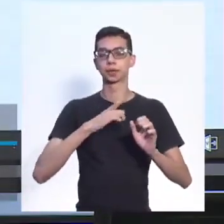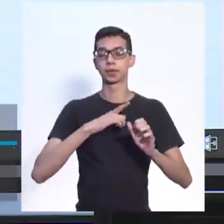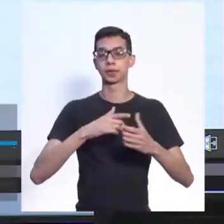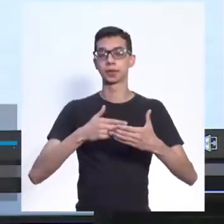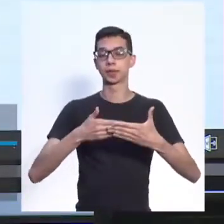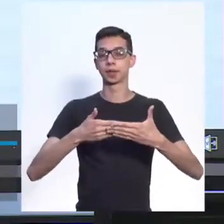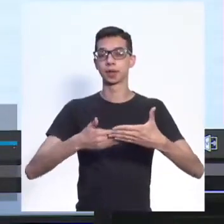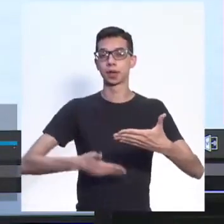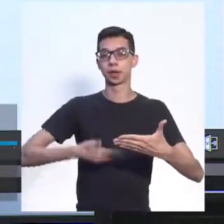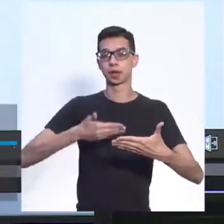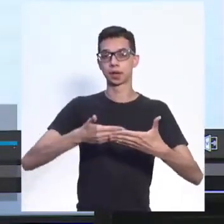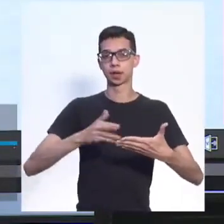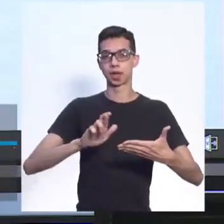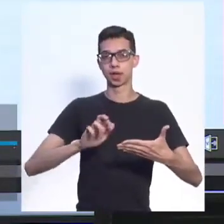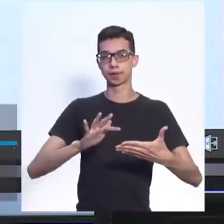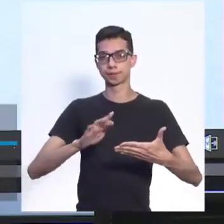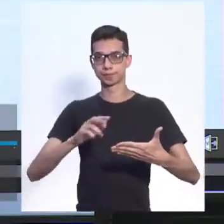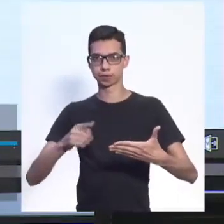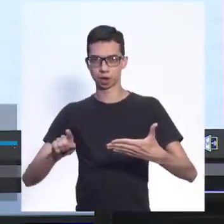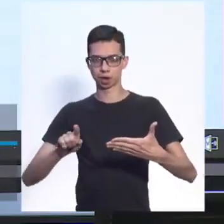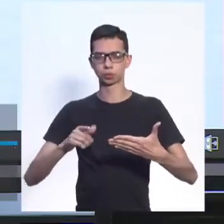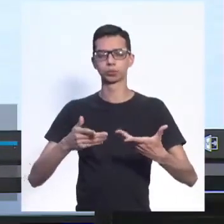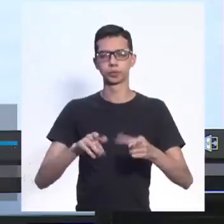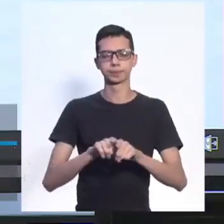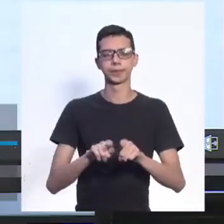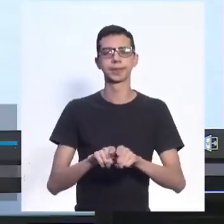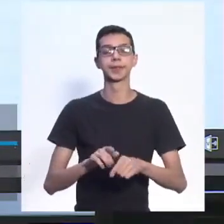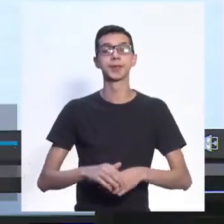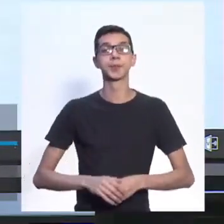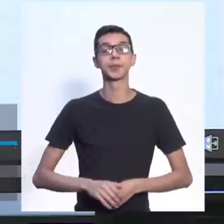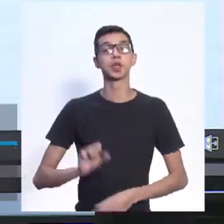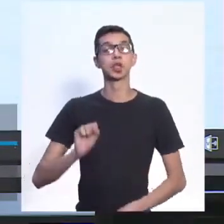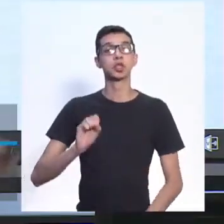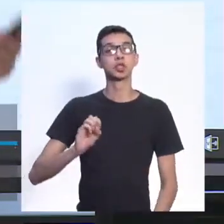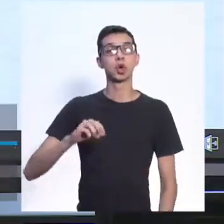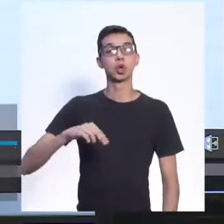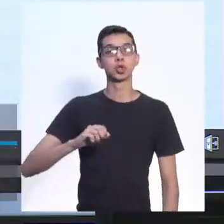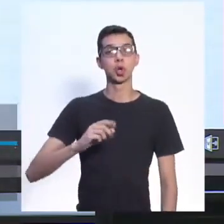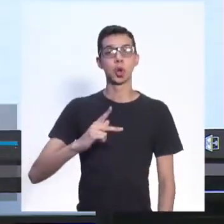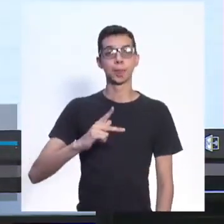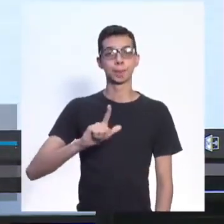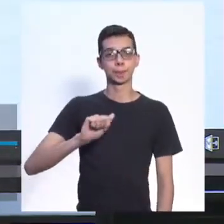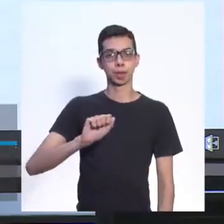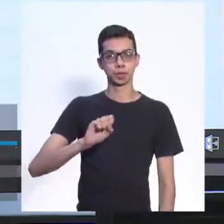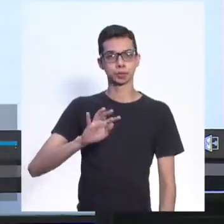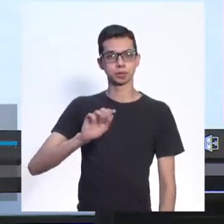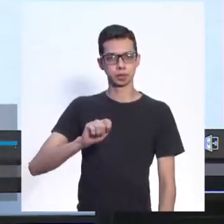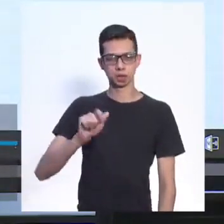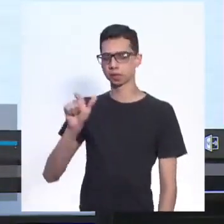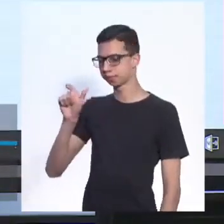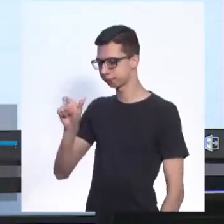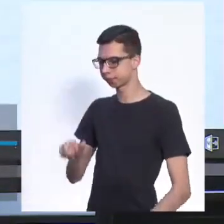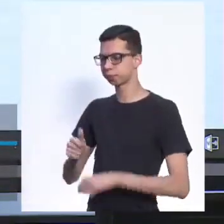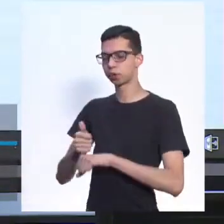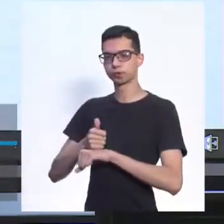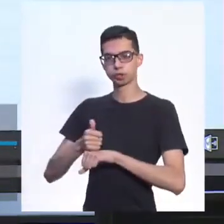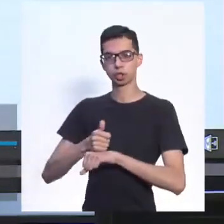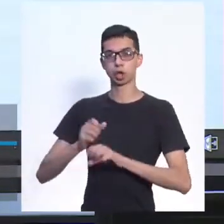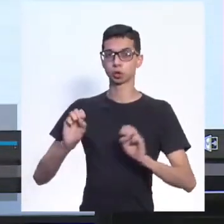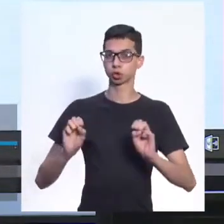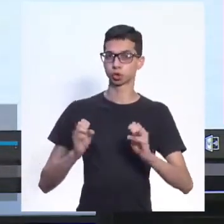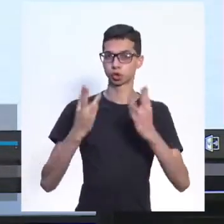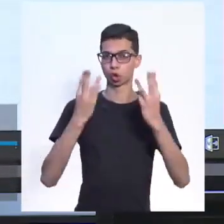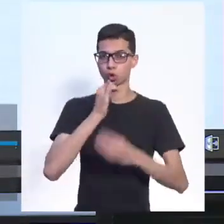é canção incidental. E o sonoplasta, ele ajuda nessa questão, principalmente se eu estou num show ao vivo. Tá? É ele que vai controlar a mesa de